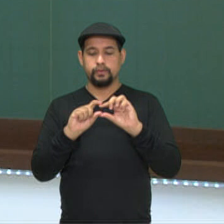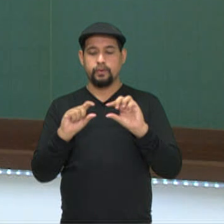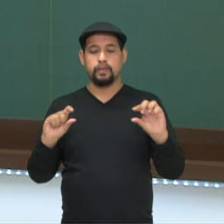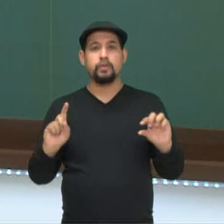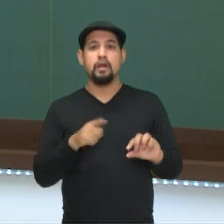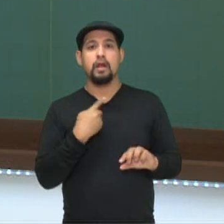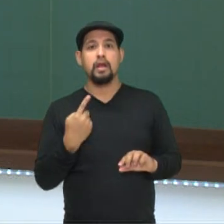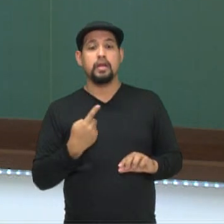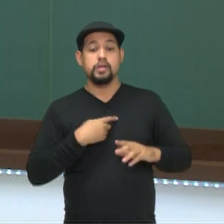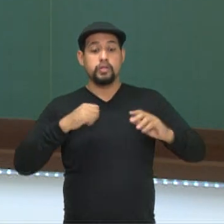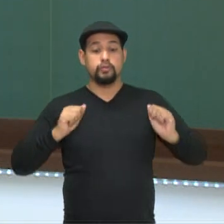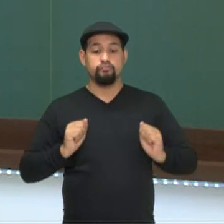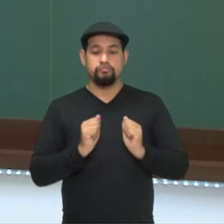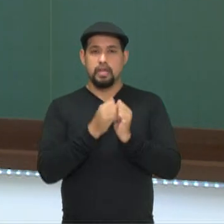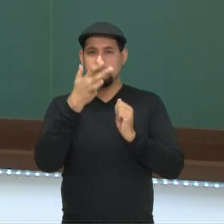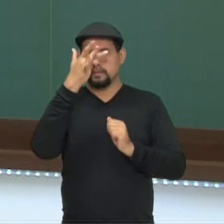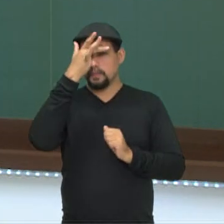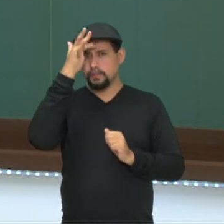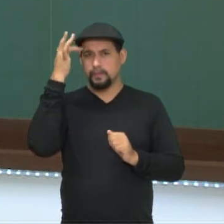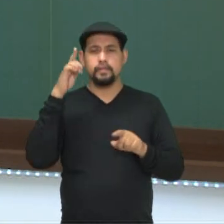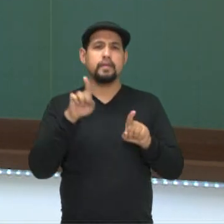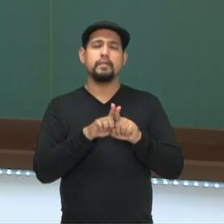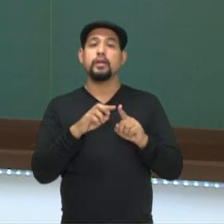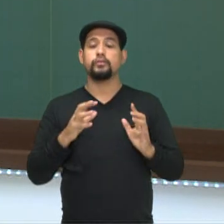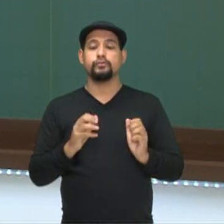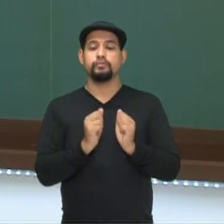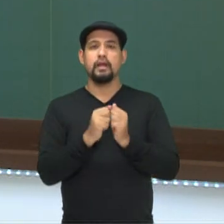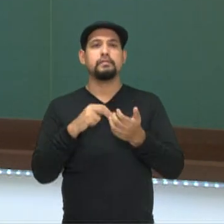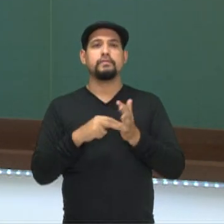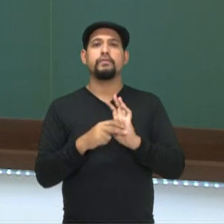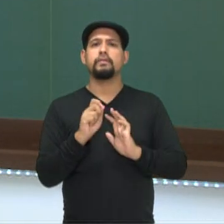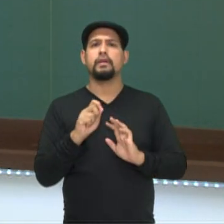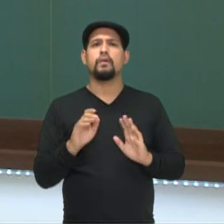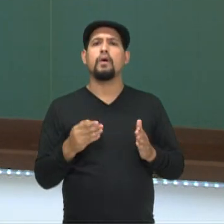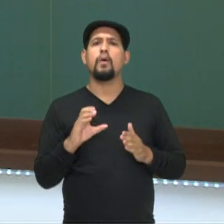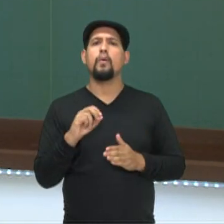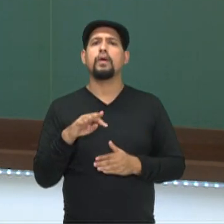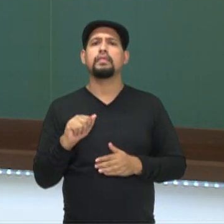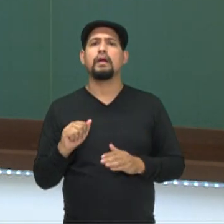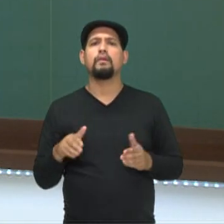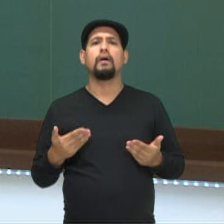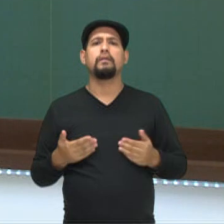vamos juntar todo mundo. E juntar é uma conta. Que conta que é?